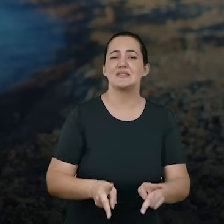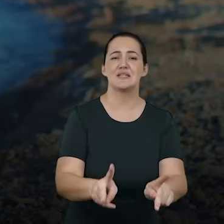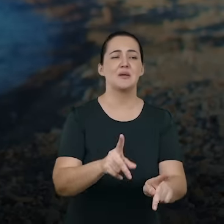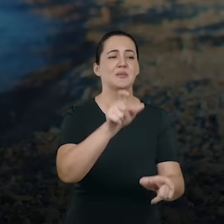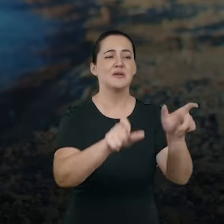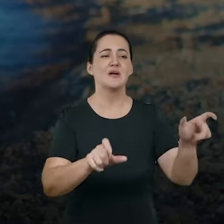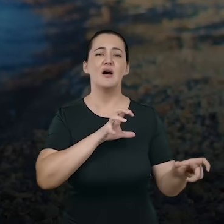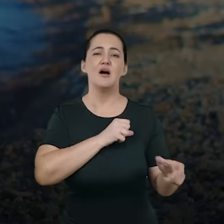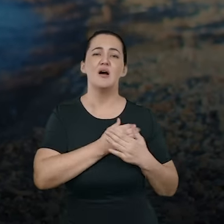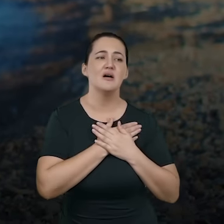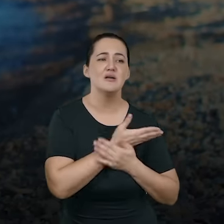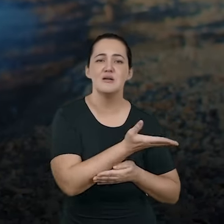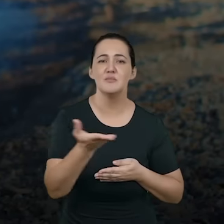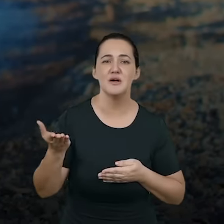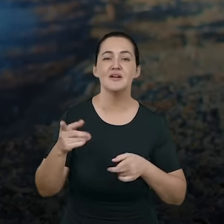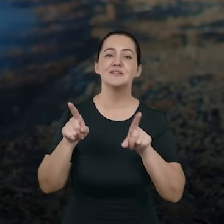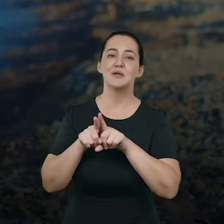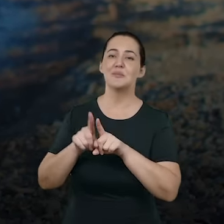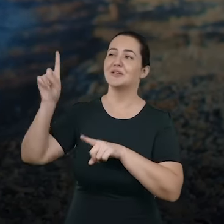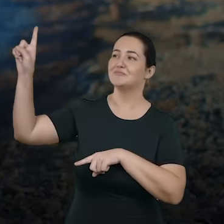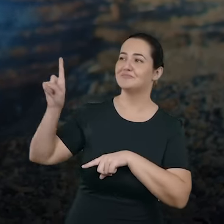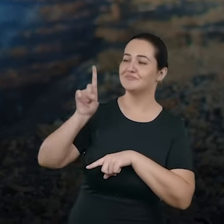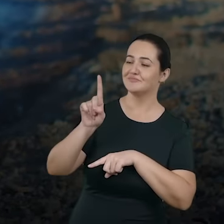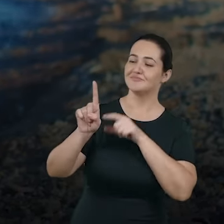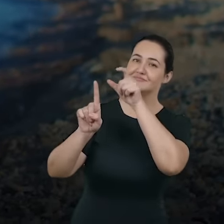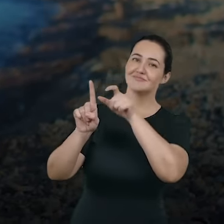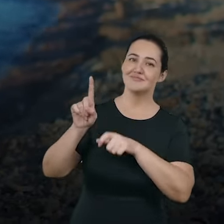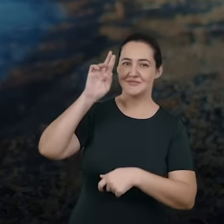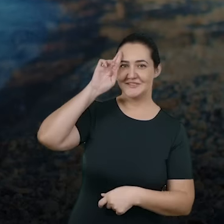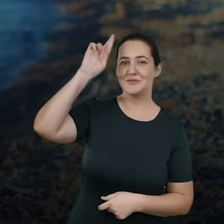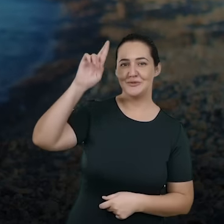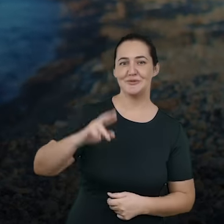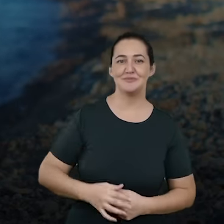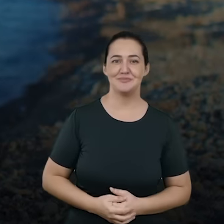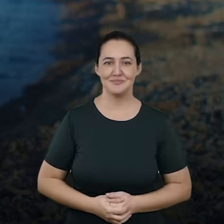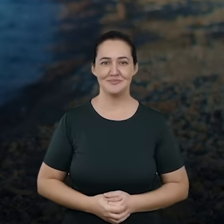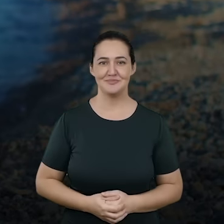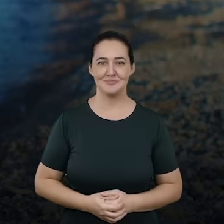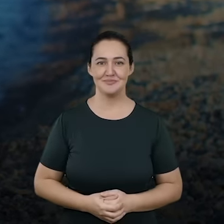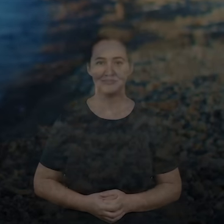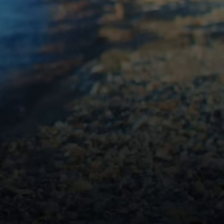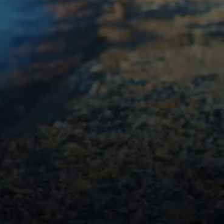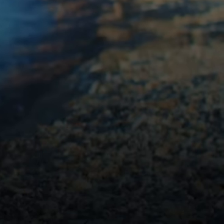com aqueles que nós mais amamos e com a presença do nosso Senhor.